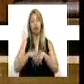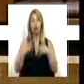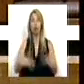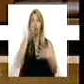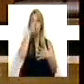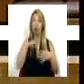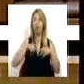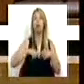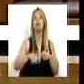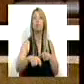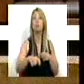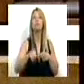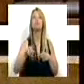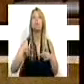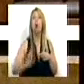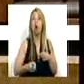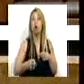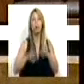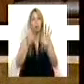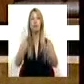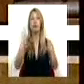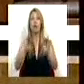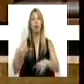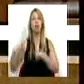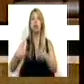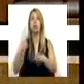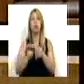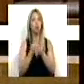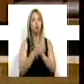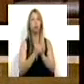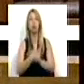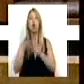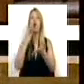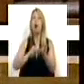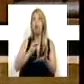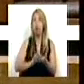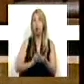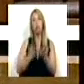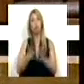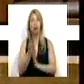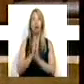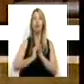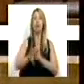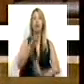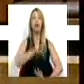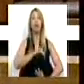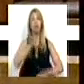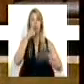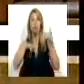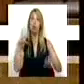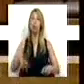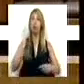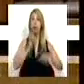país: quebrar o ciclo de empobrecimento e devolver rendimentos aos portugueses, em benefício